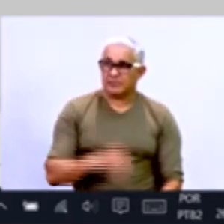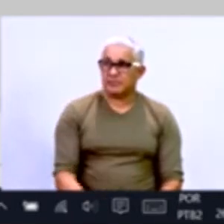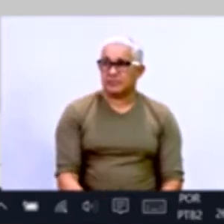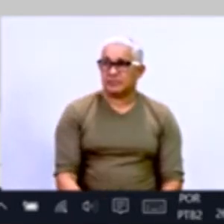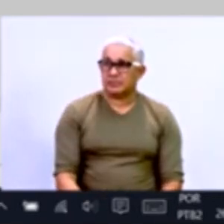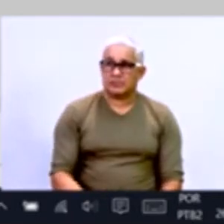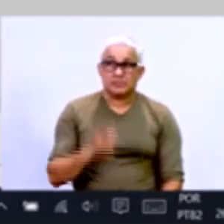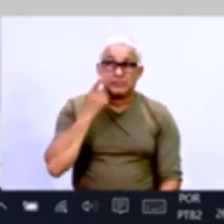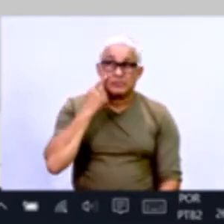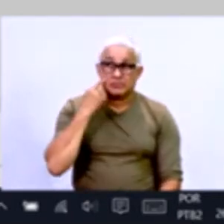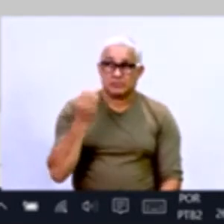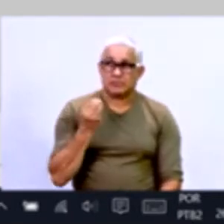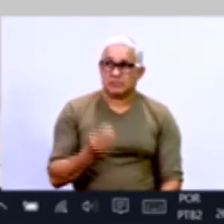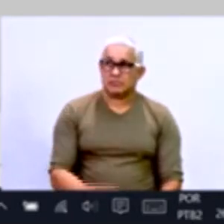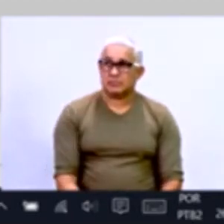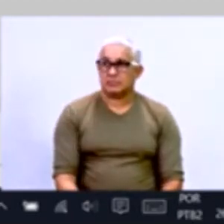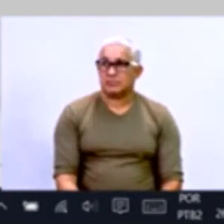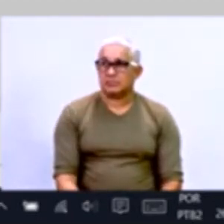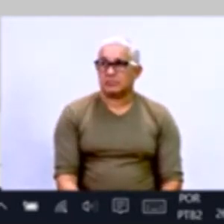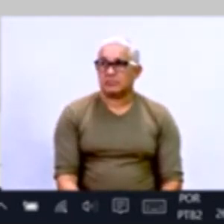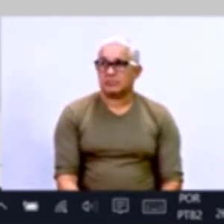ficar.